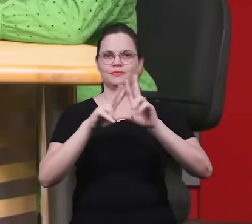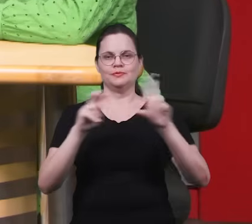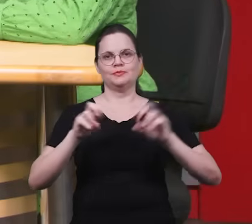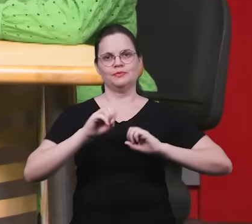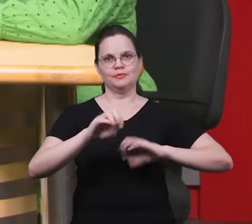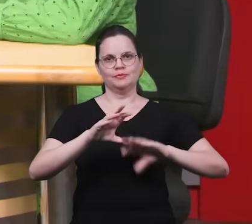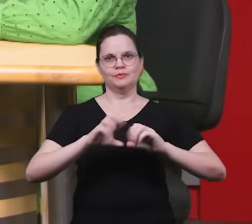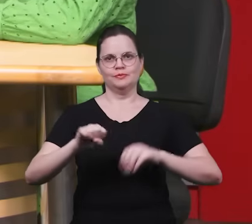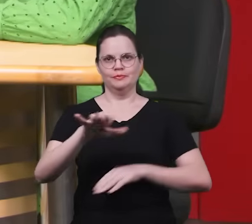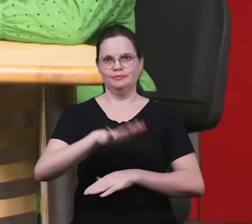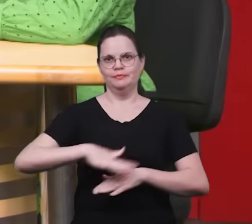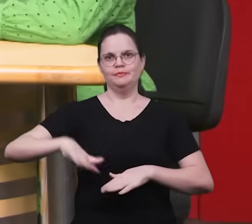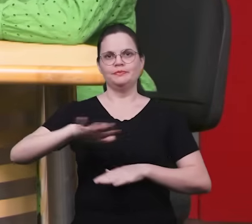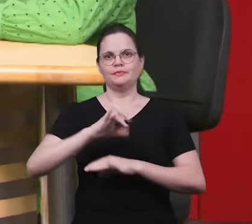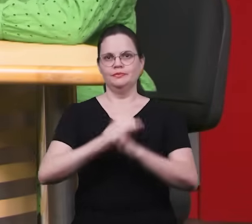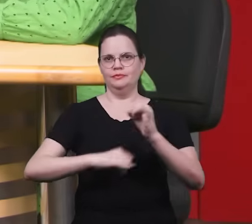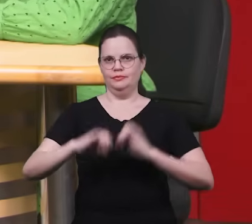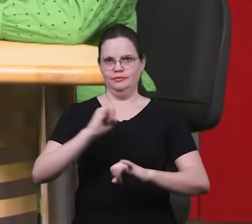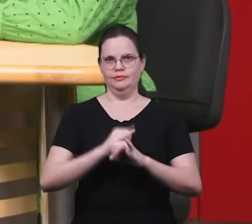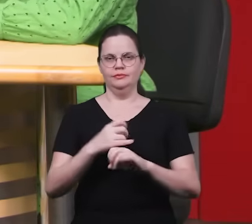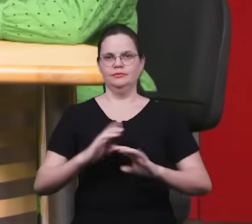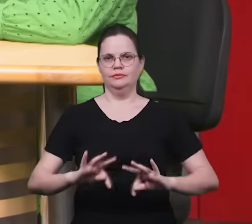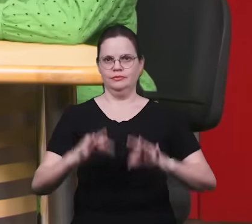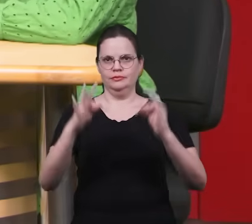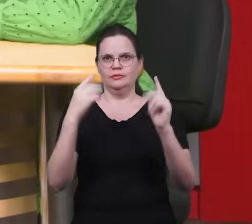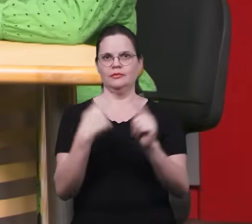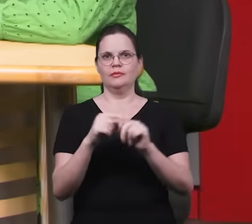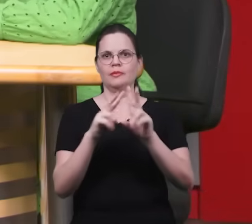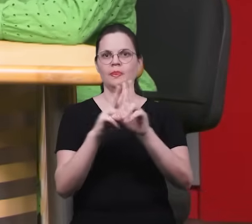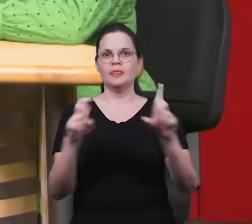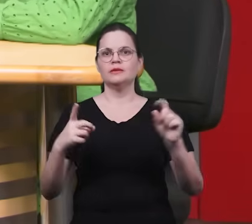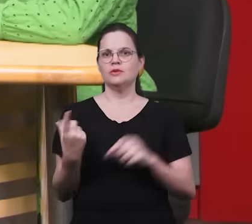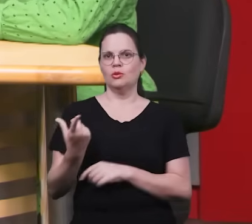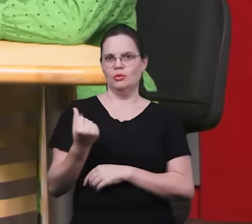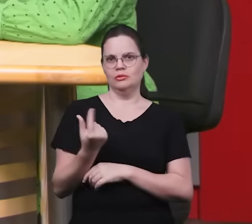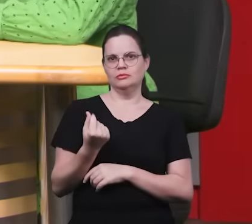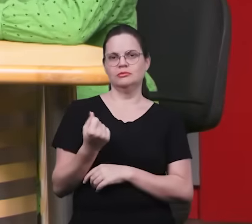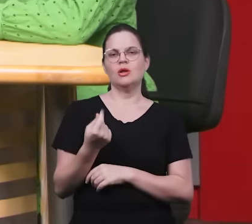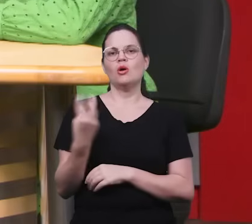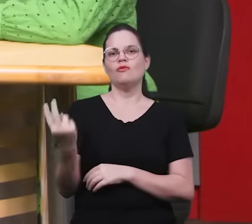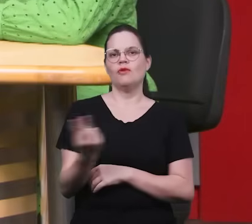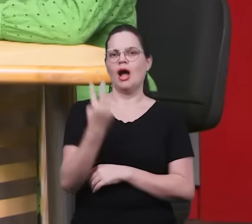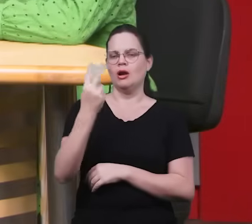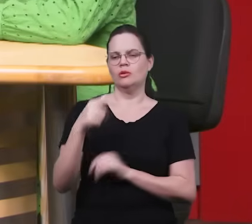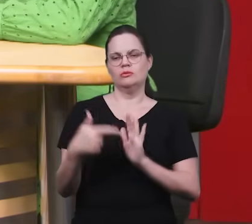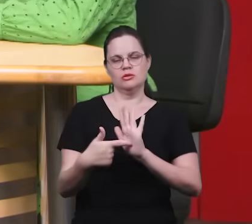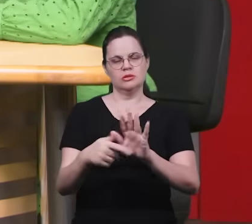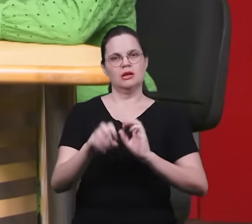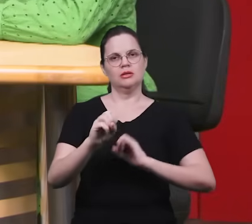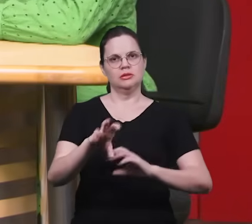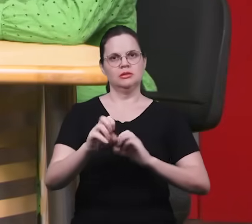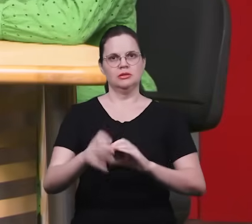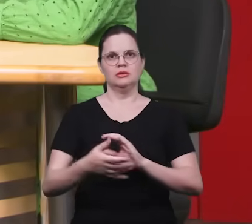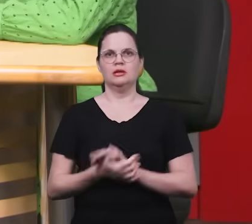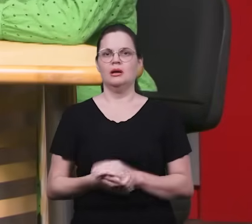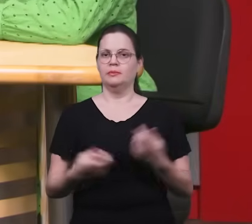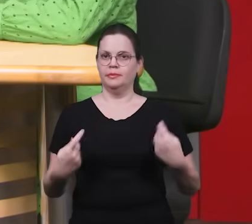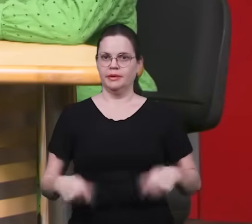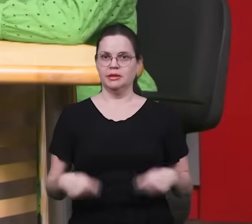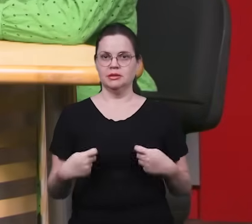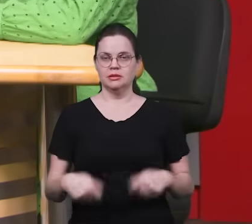era digital, que é a educação orçamentária dos filhos. Educarmos nesse